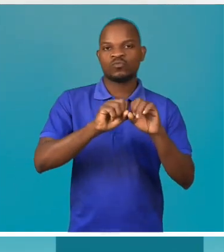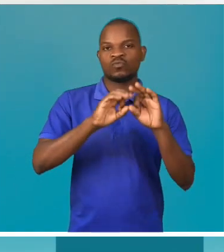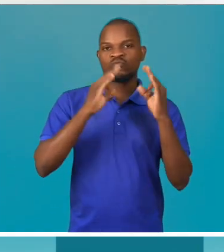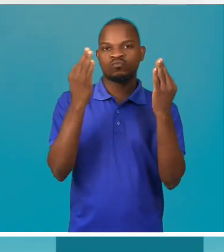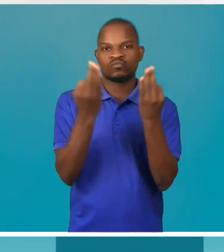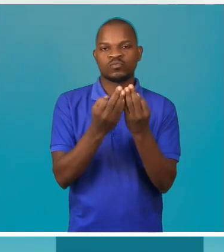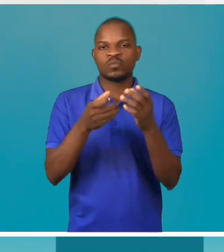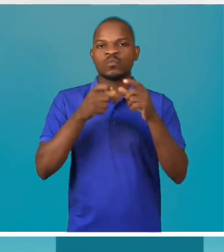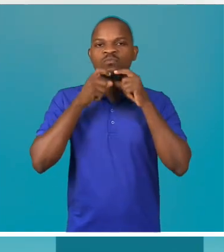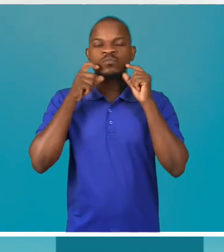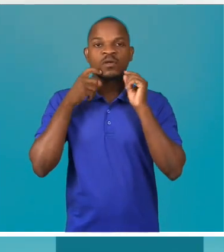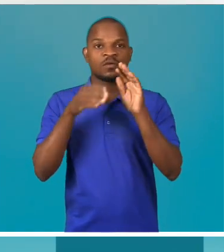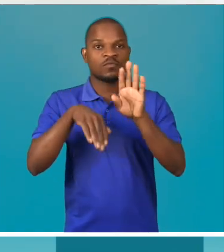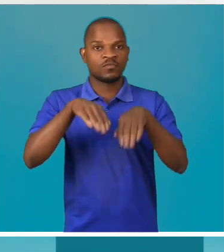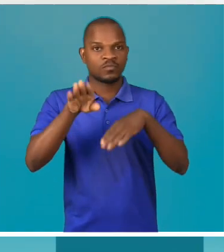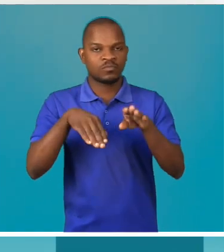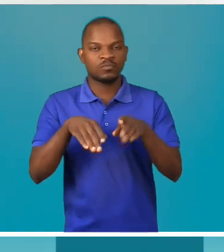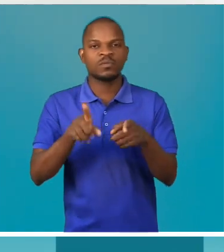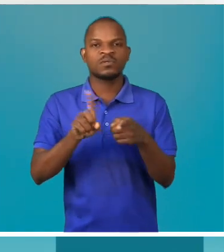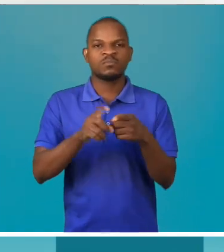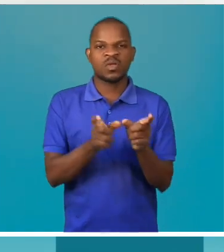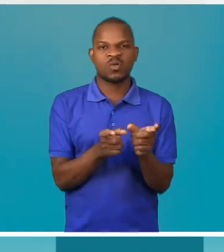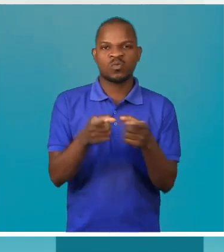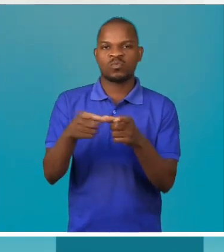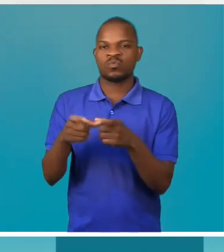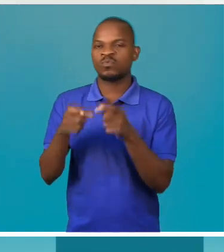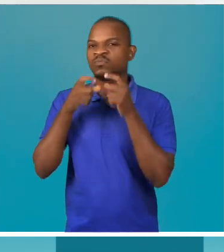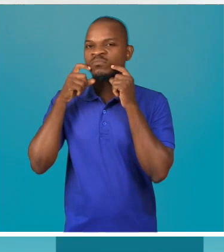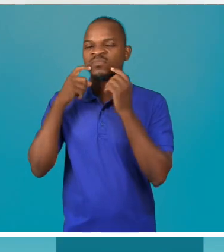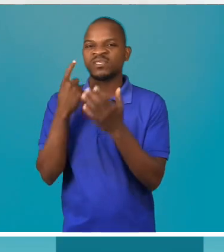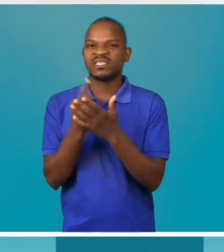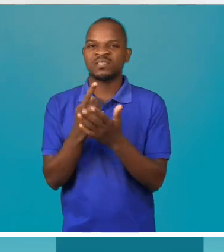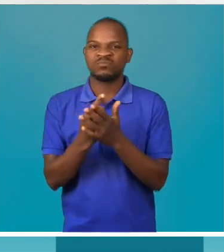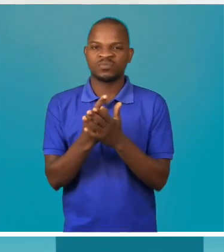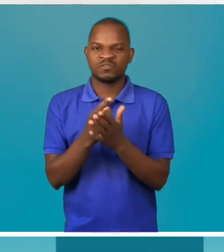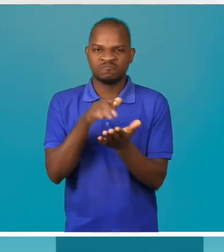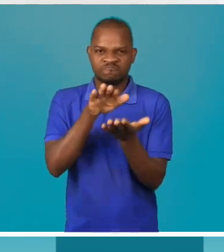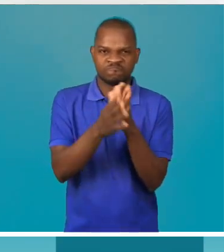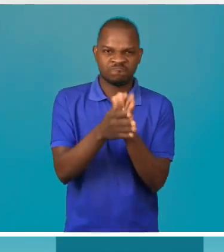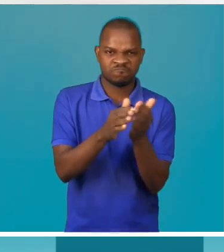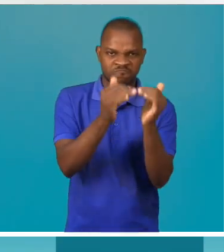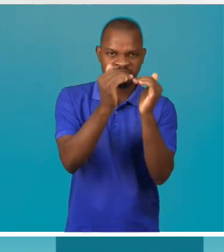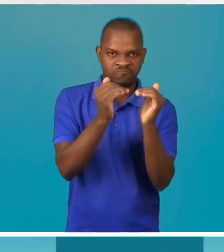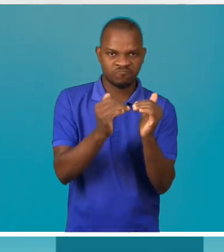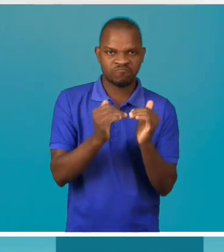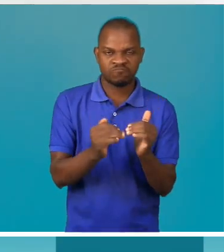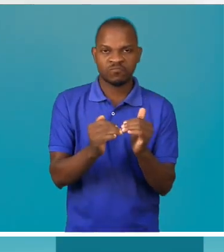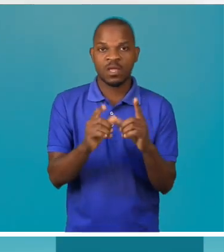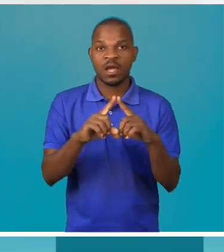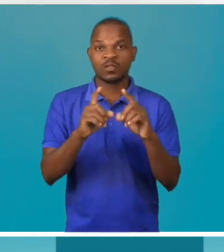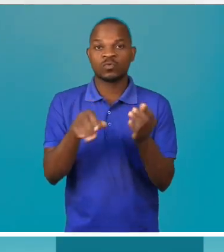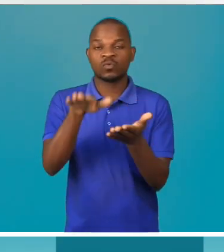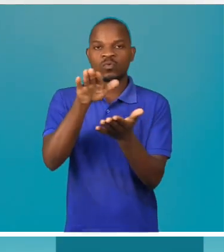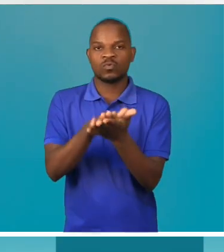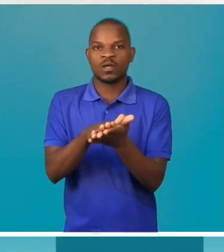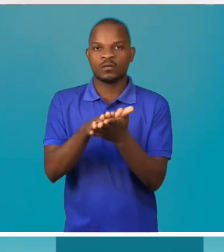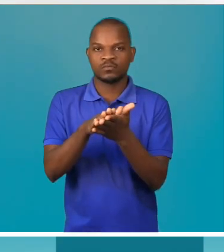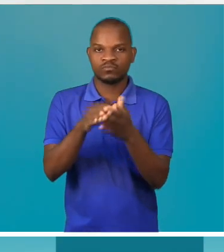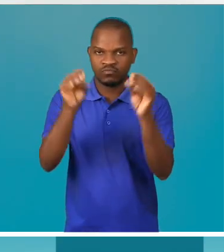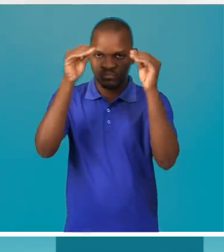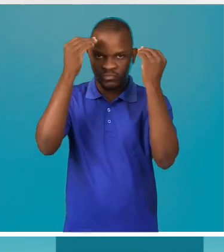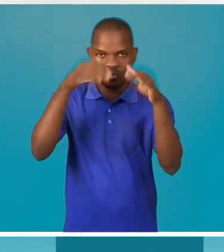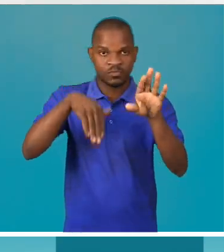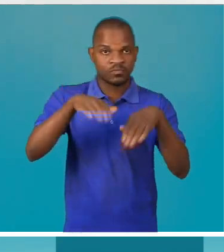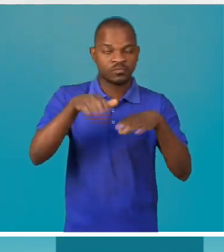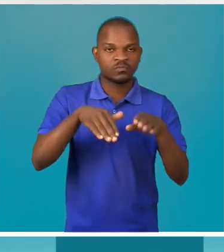moçambicanos deviam apostar em pedrechar as suas academias. Cidade cita exemplos de